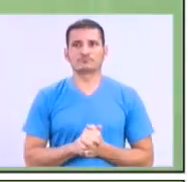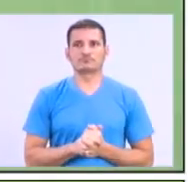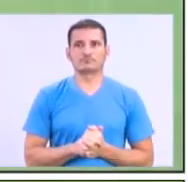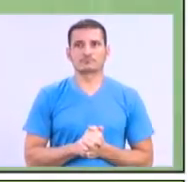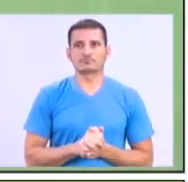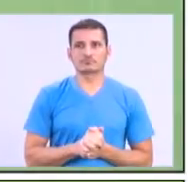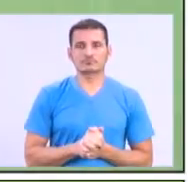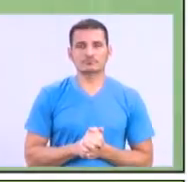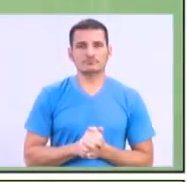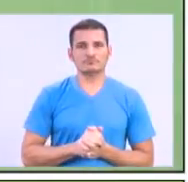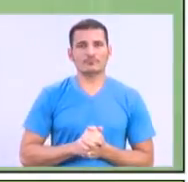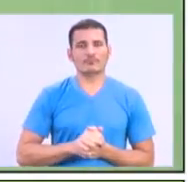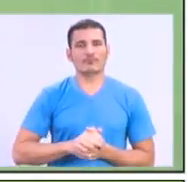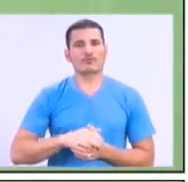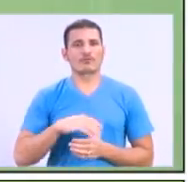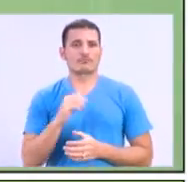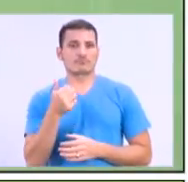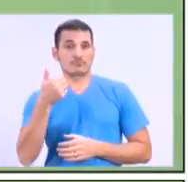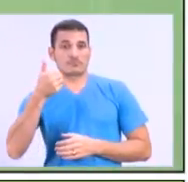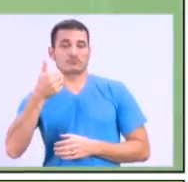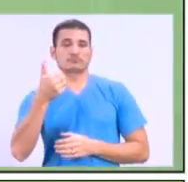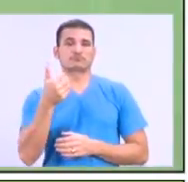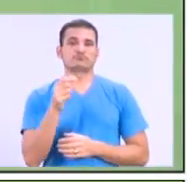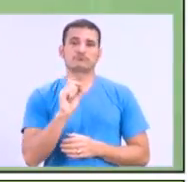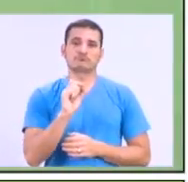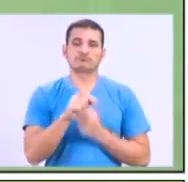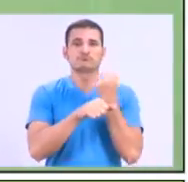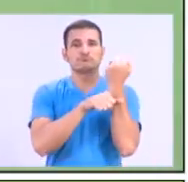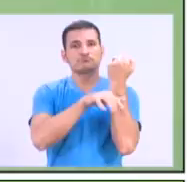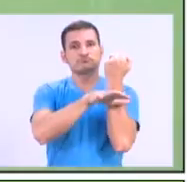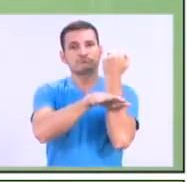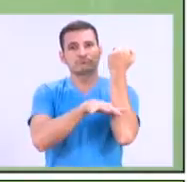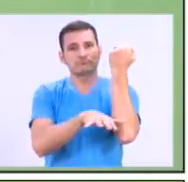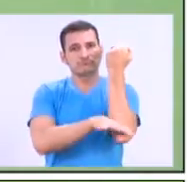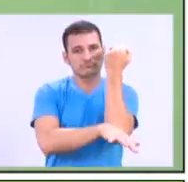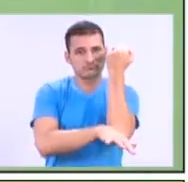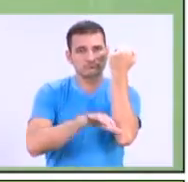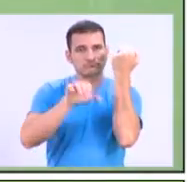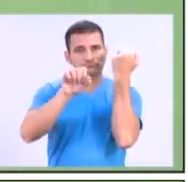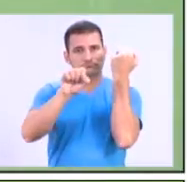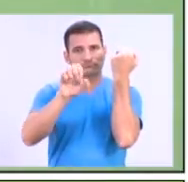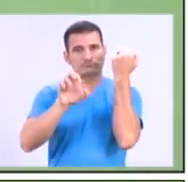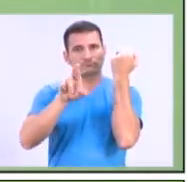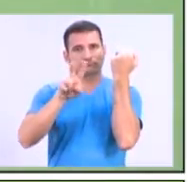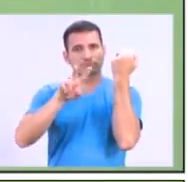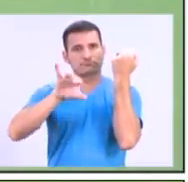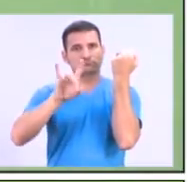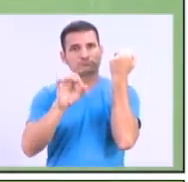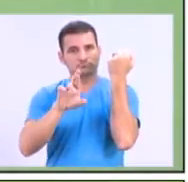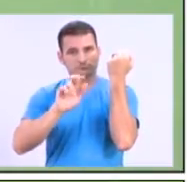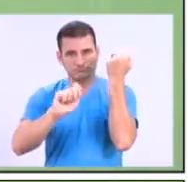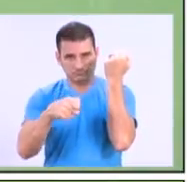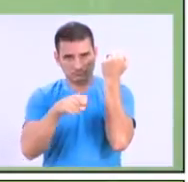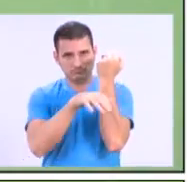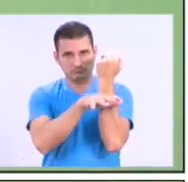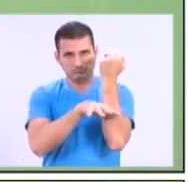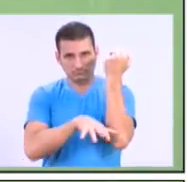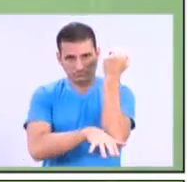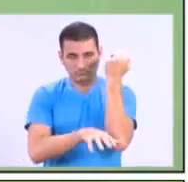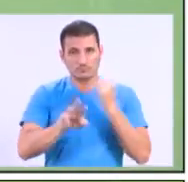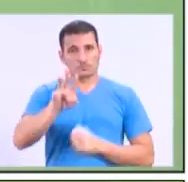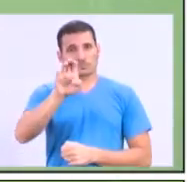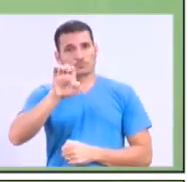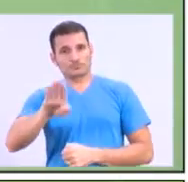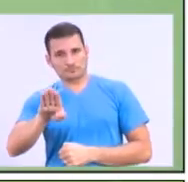trabalhar servidores web. Então, basicamente, alunos, nós vamos trabalhar a questão da